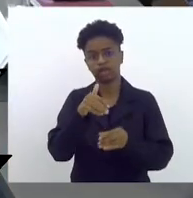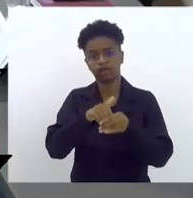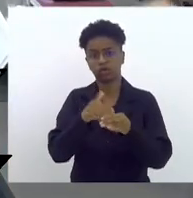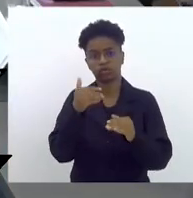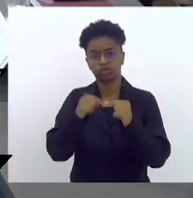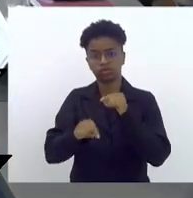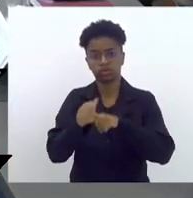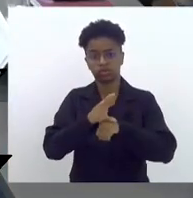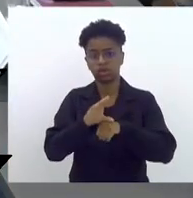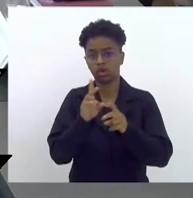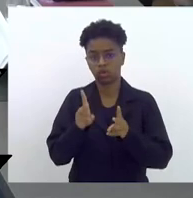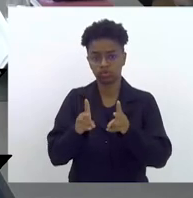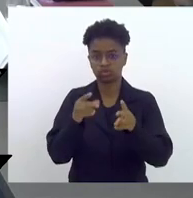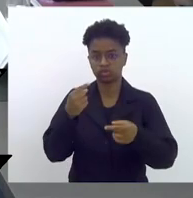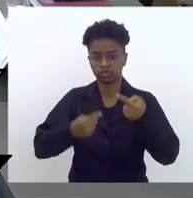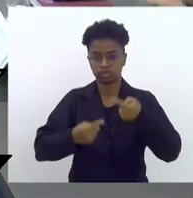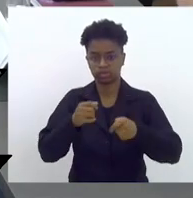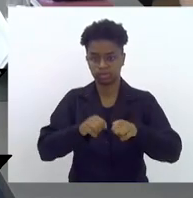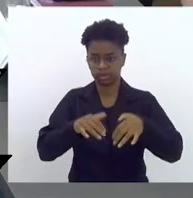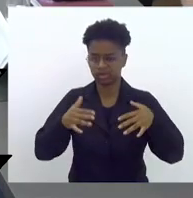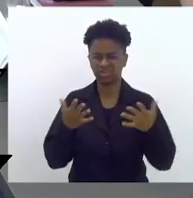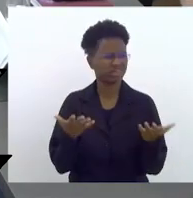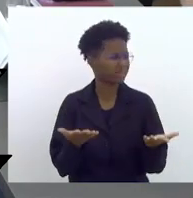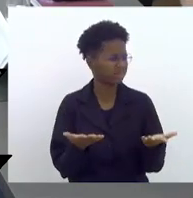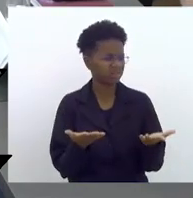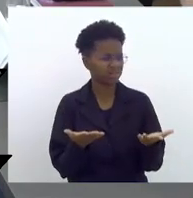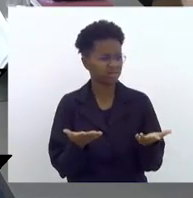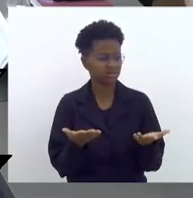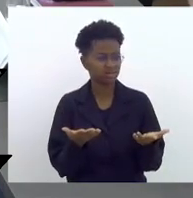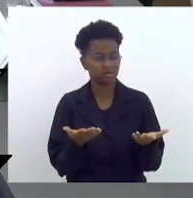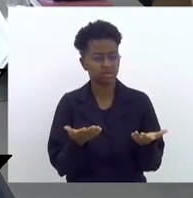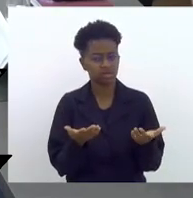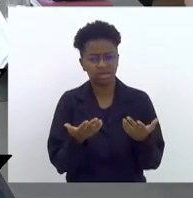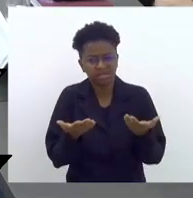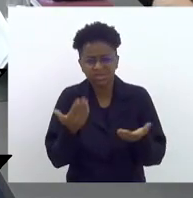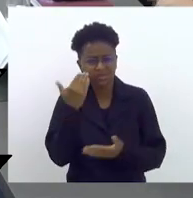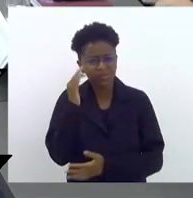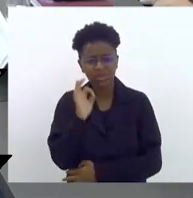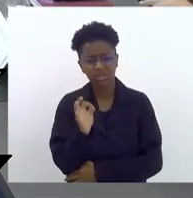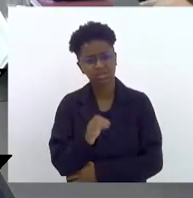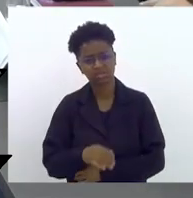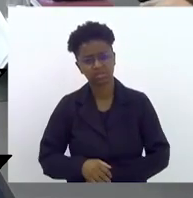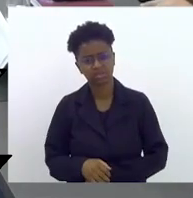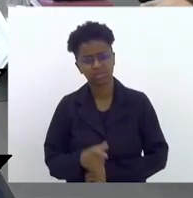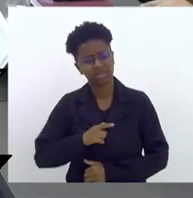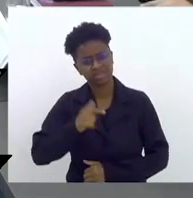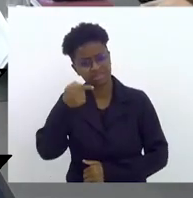constitucionalidade ele segue plenário do relacionamento